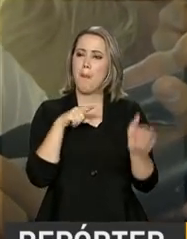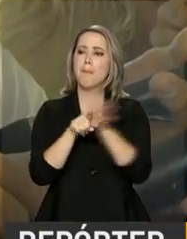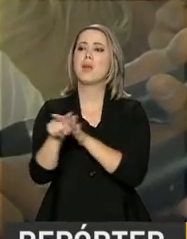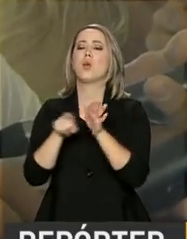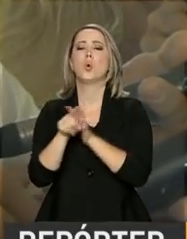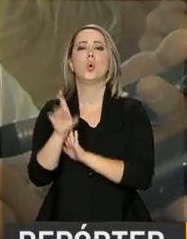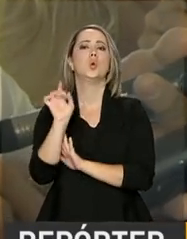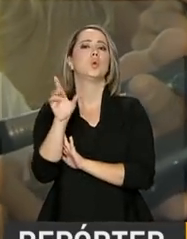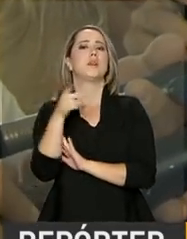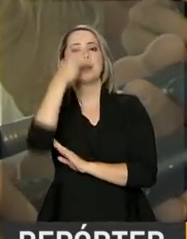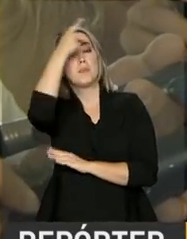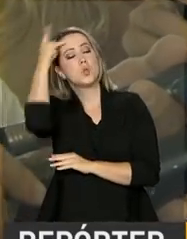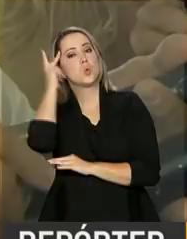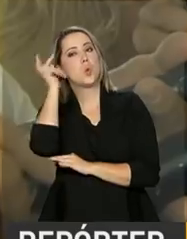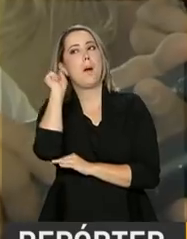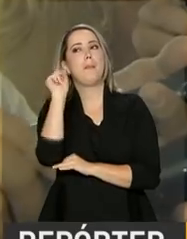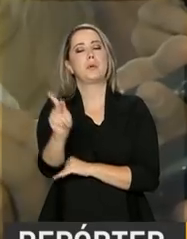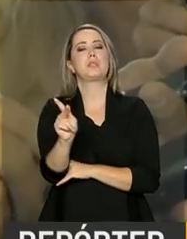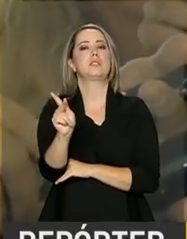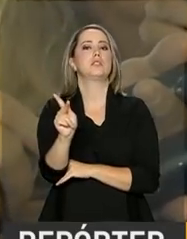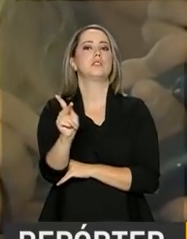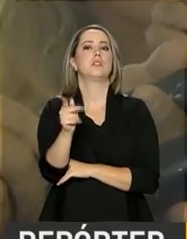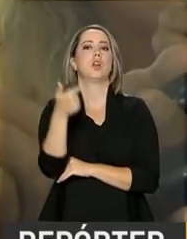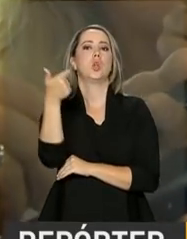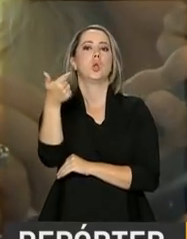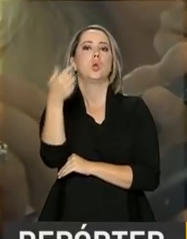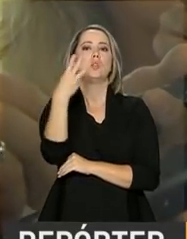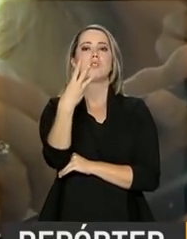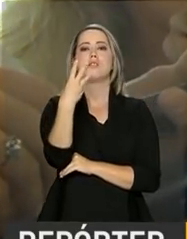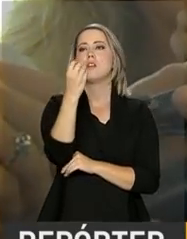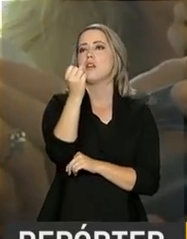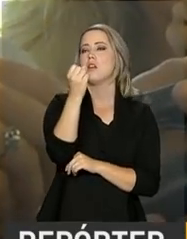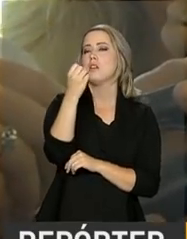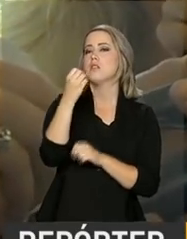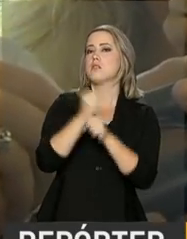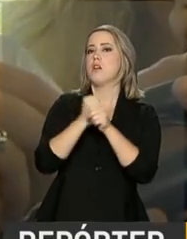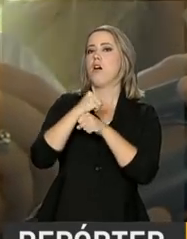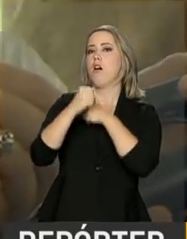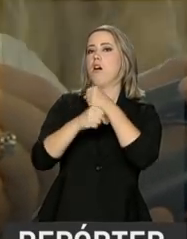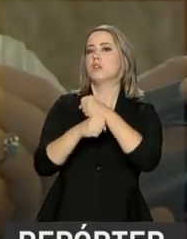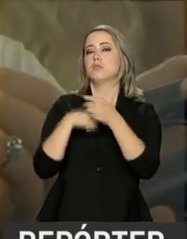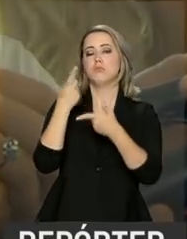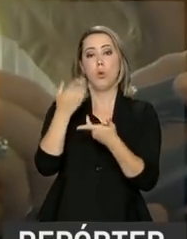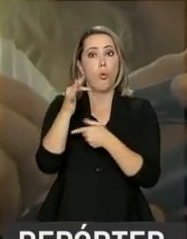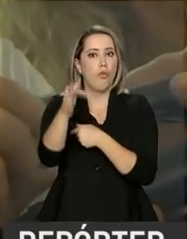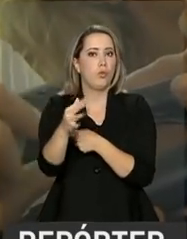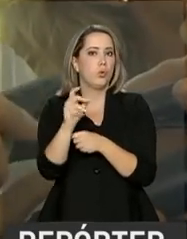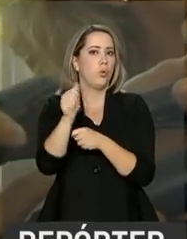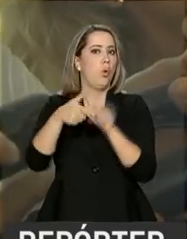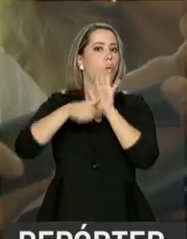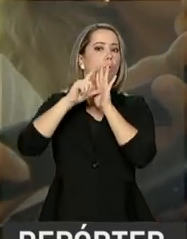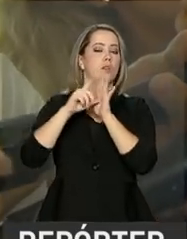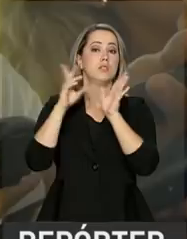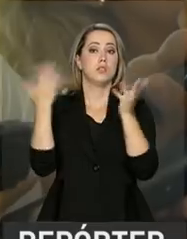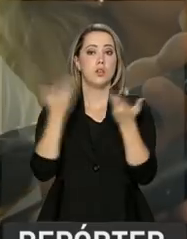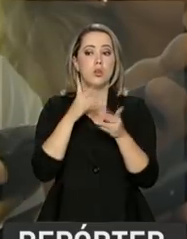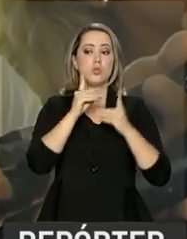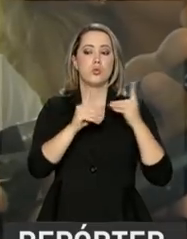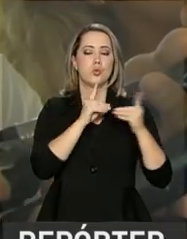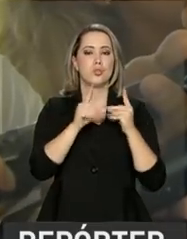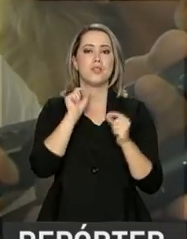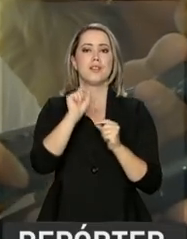se aposentar 23 anos depois ou antes está se discutindo na realidade a